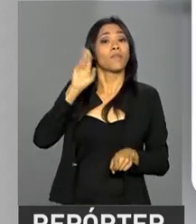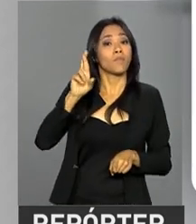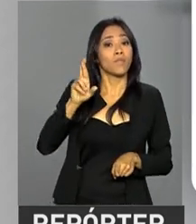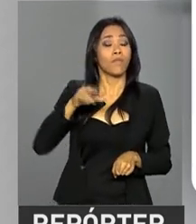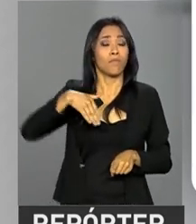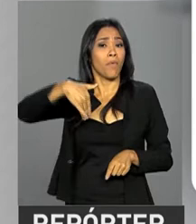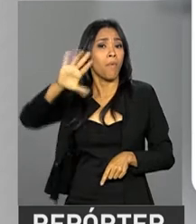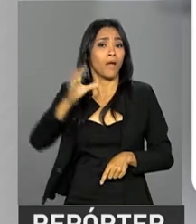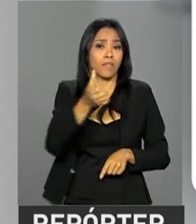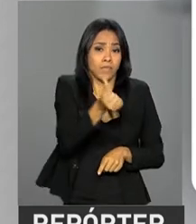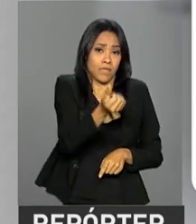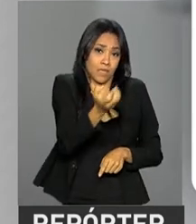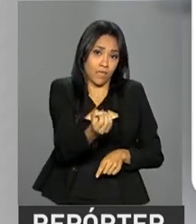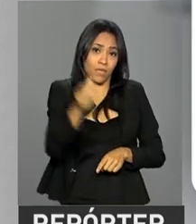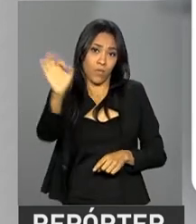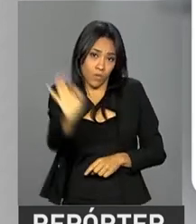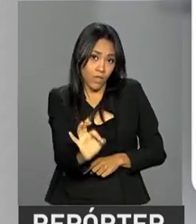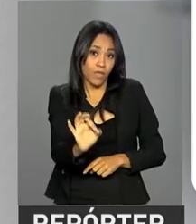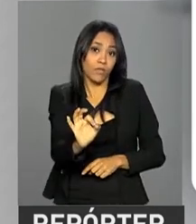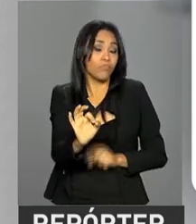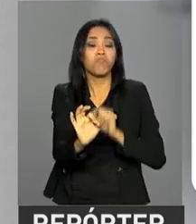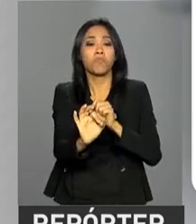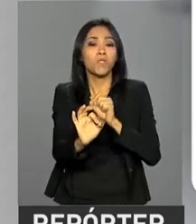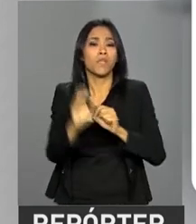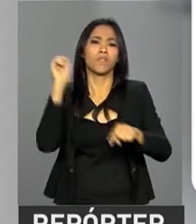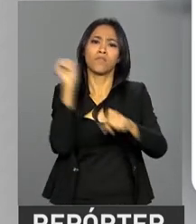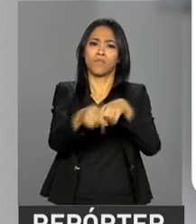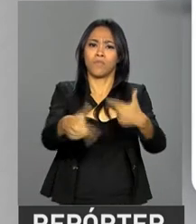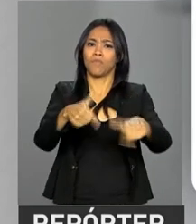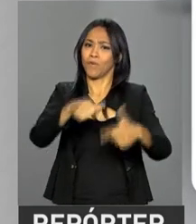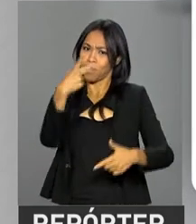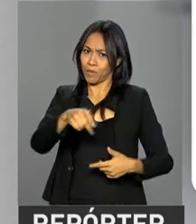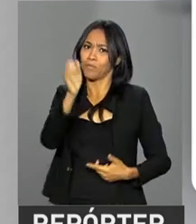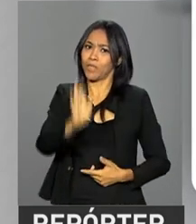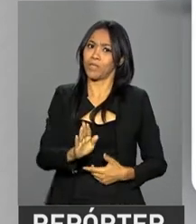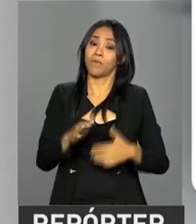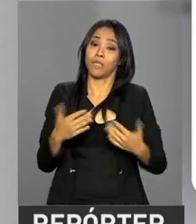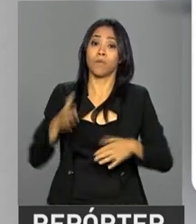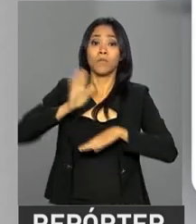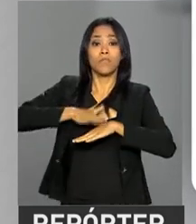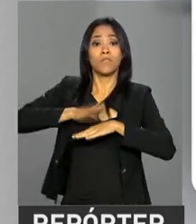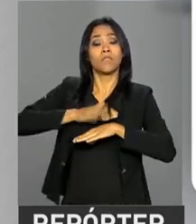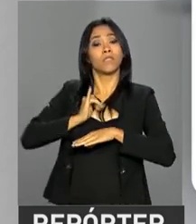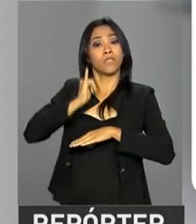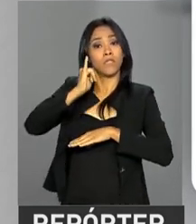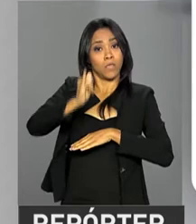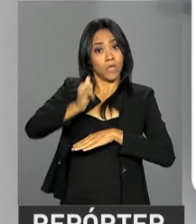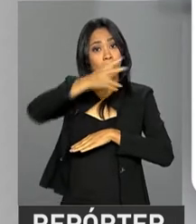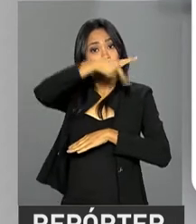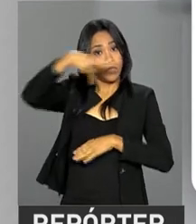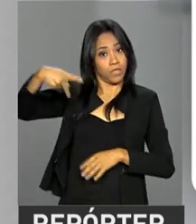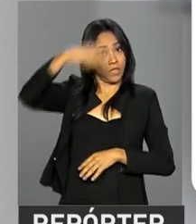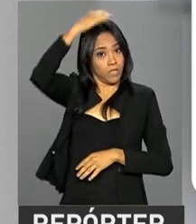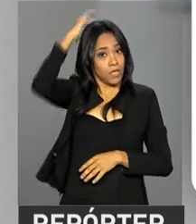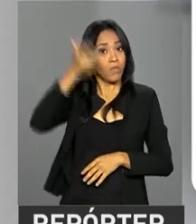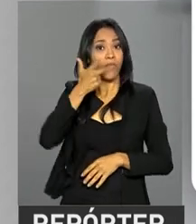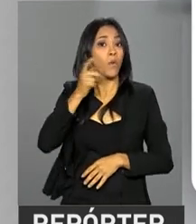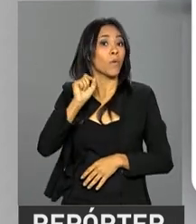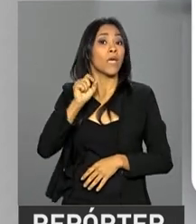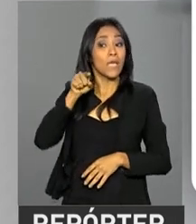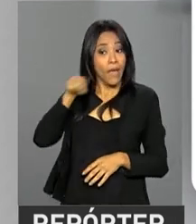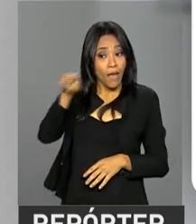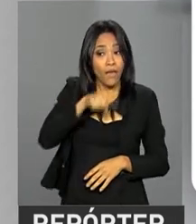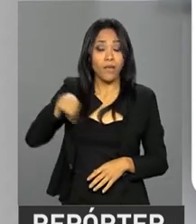de 60% dos empregos brasileiros. Segundo o presidente, são pessoas aí que